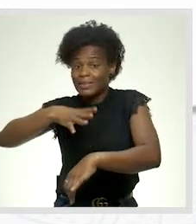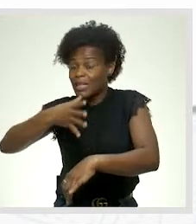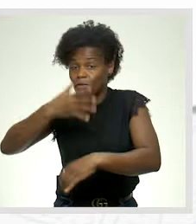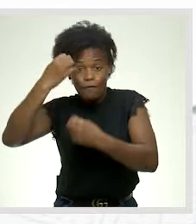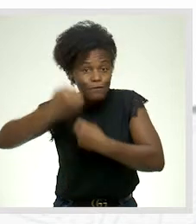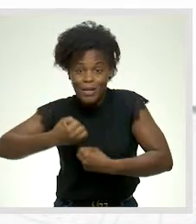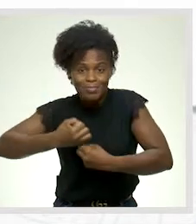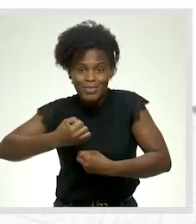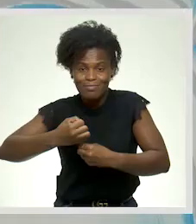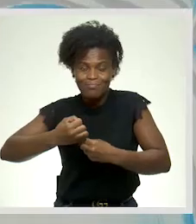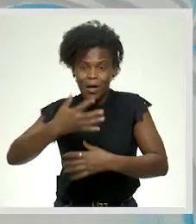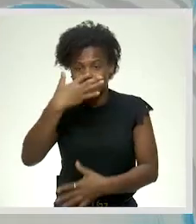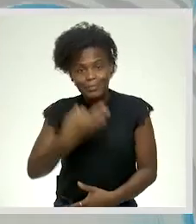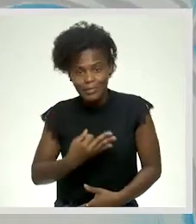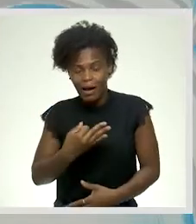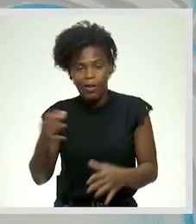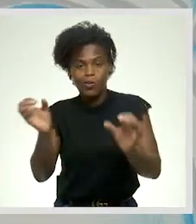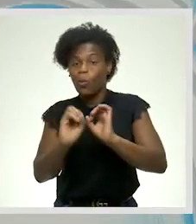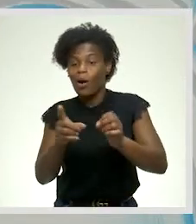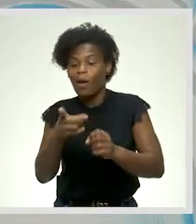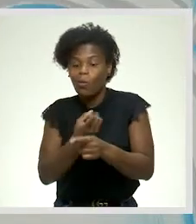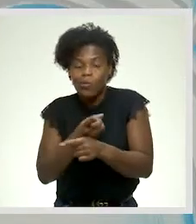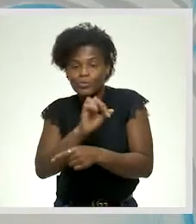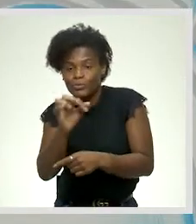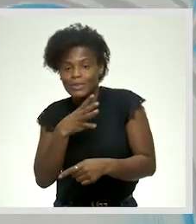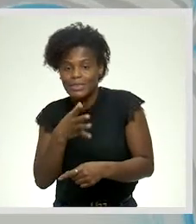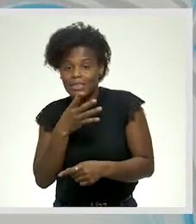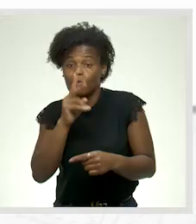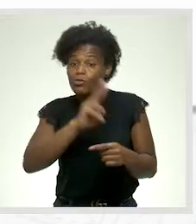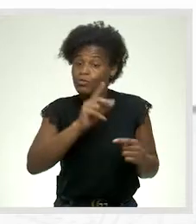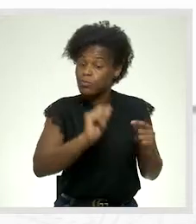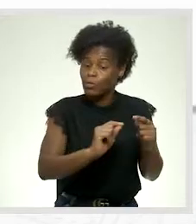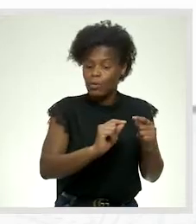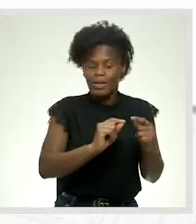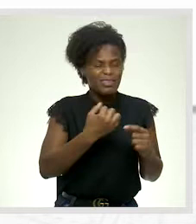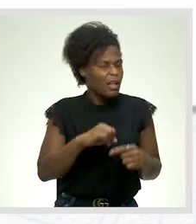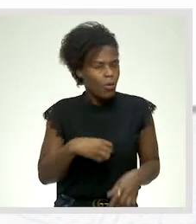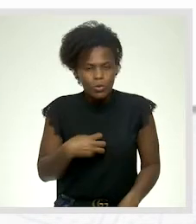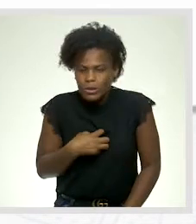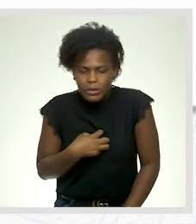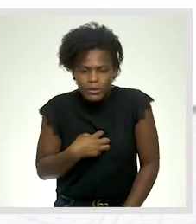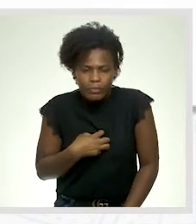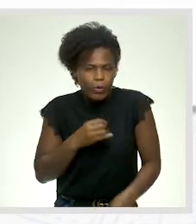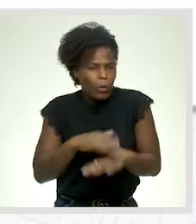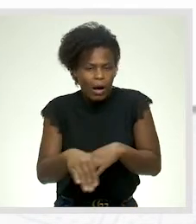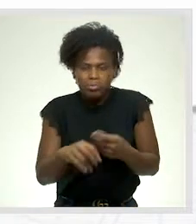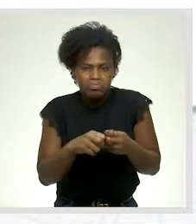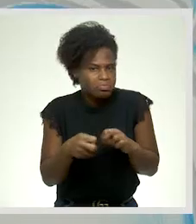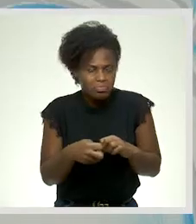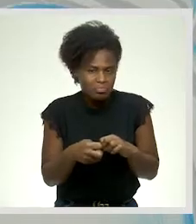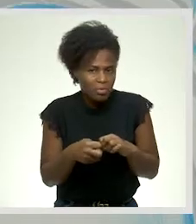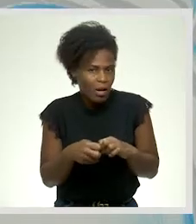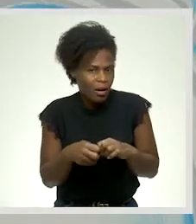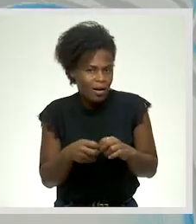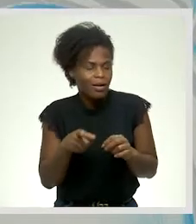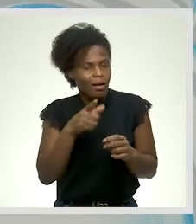estar convicto daquilo que você diz. O segundo ponto, não sentir nem causar constrangimentos. Isso é